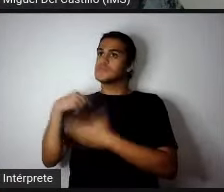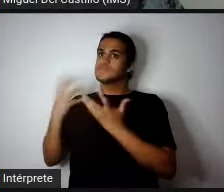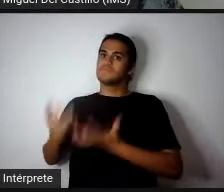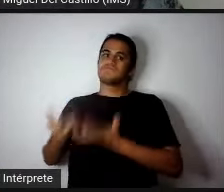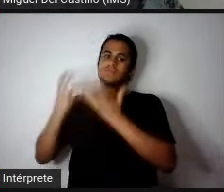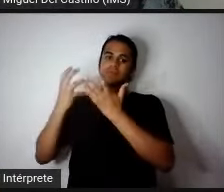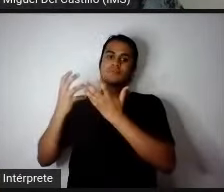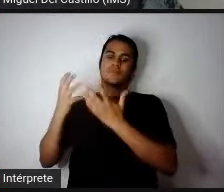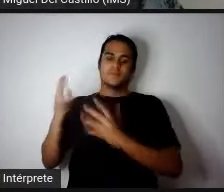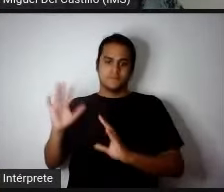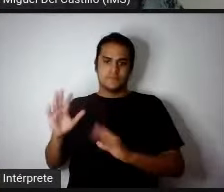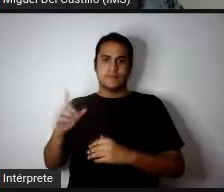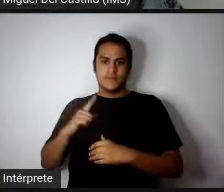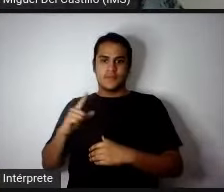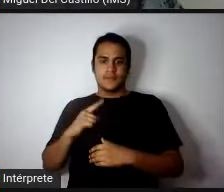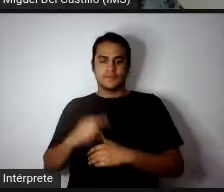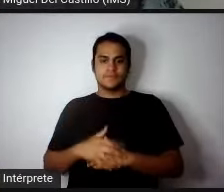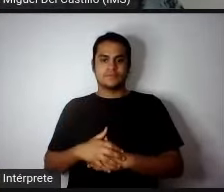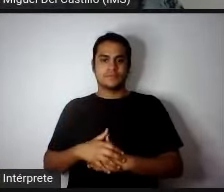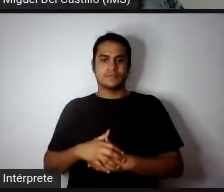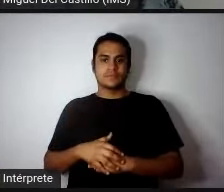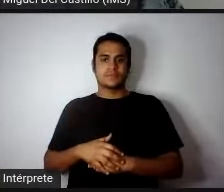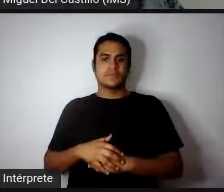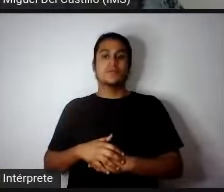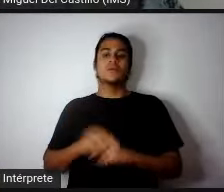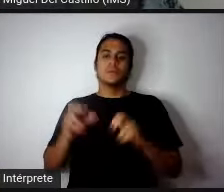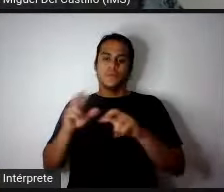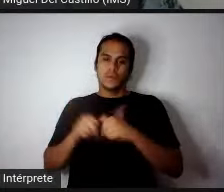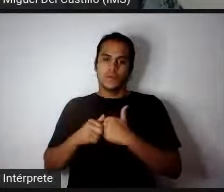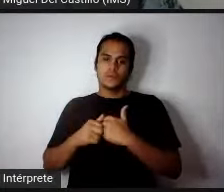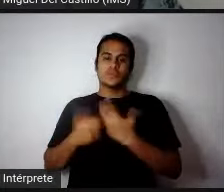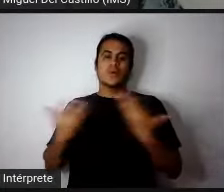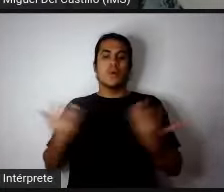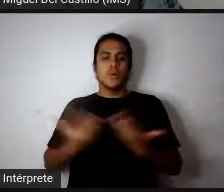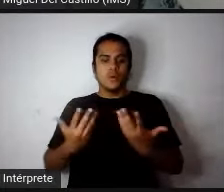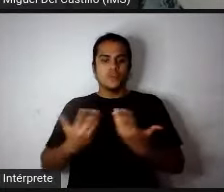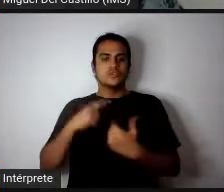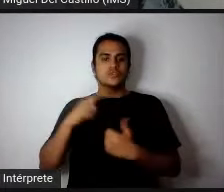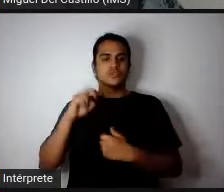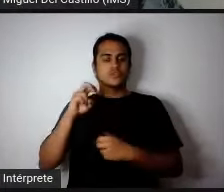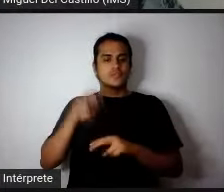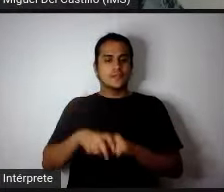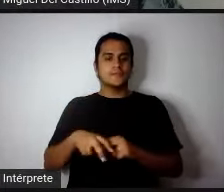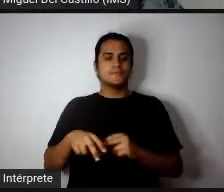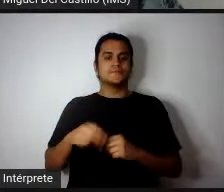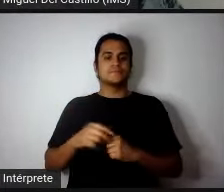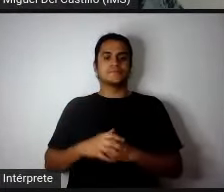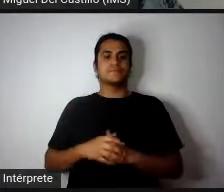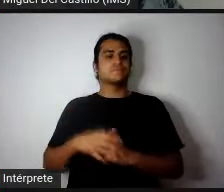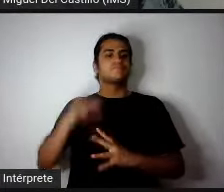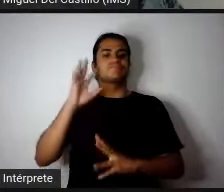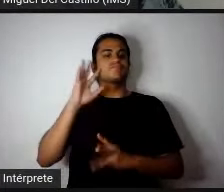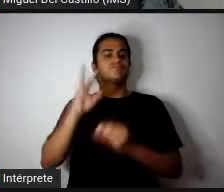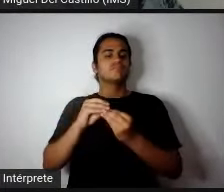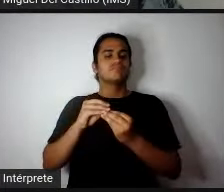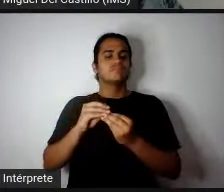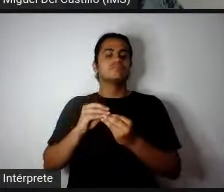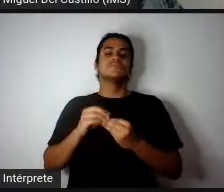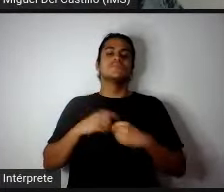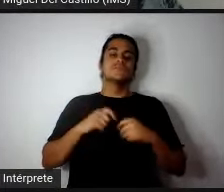nem melhor. Então, a gente senta aqui, chega a conclusões, faz,